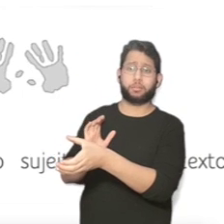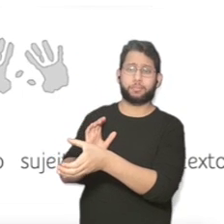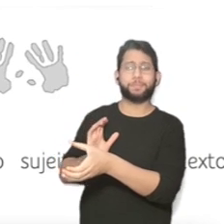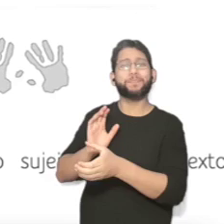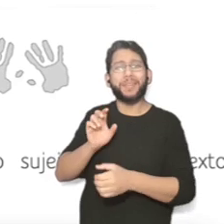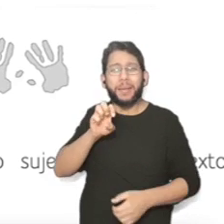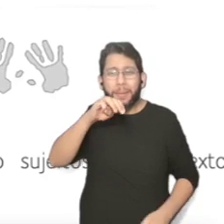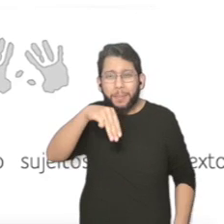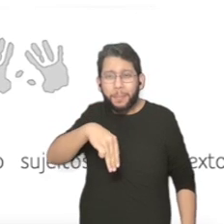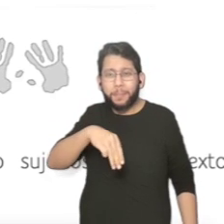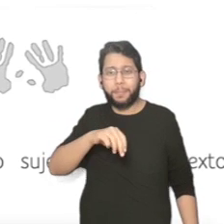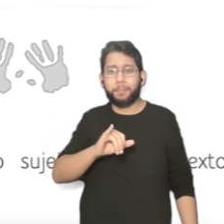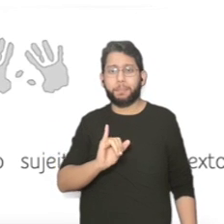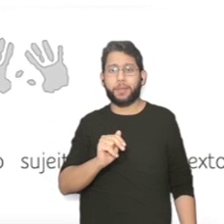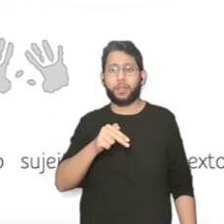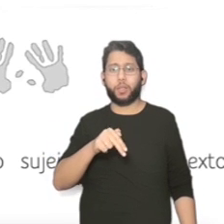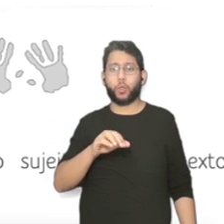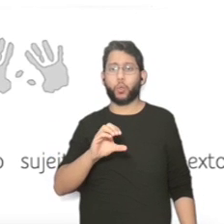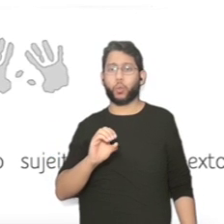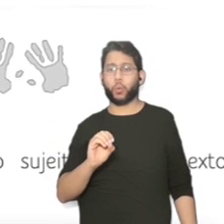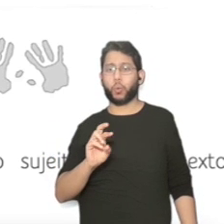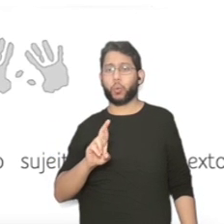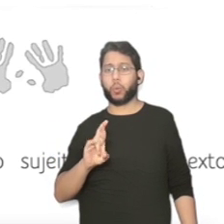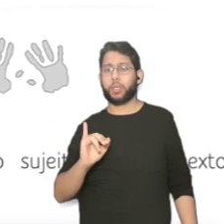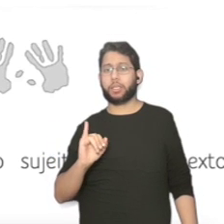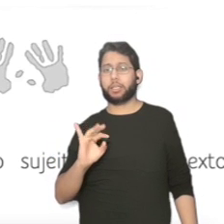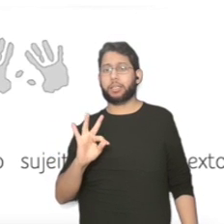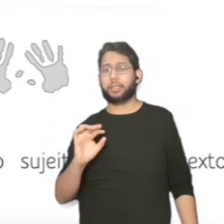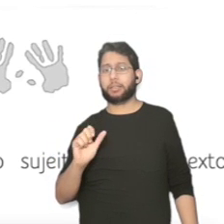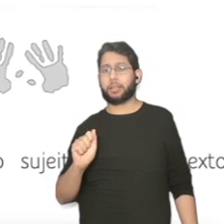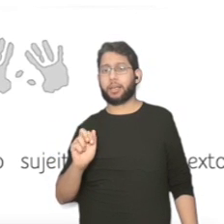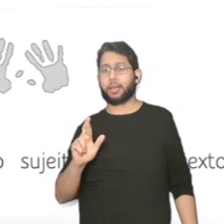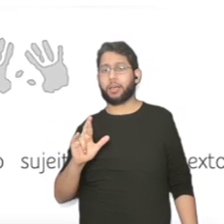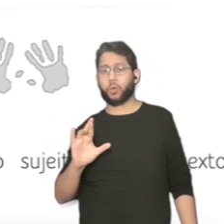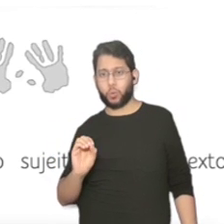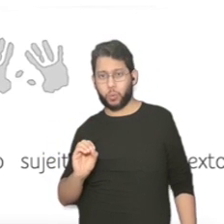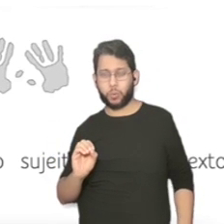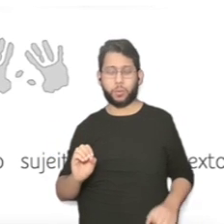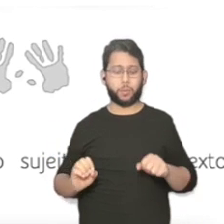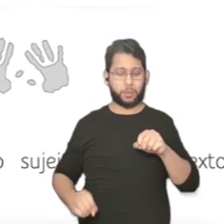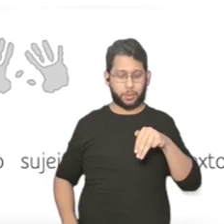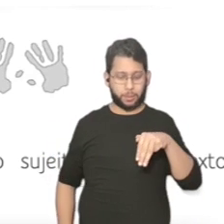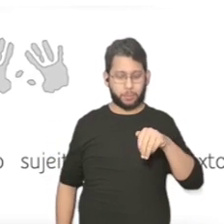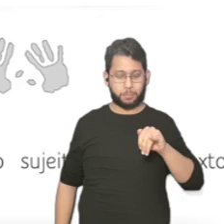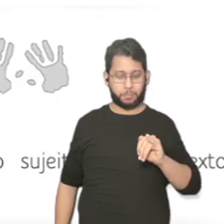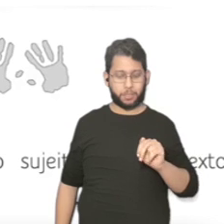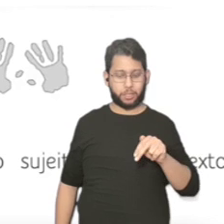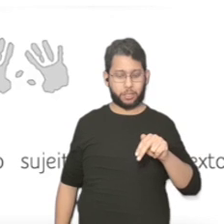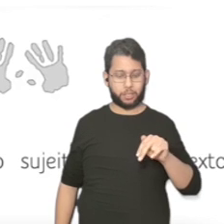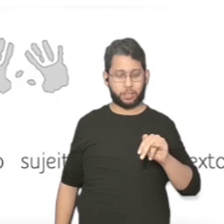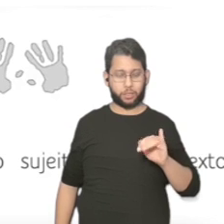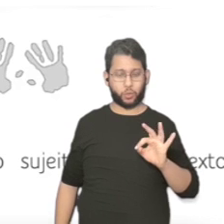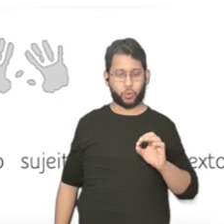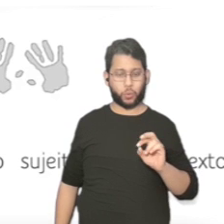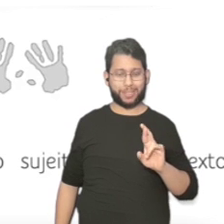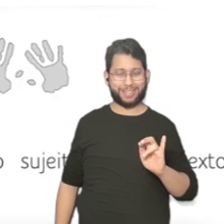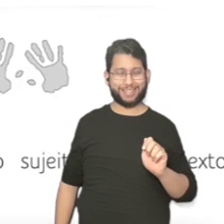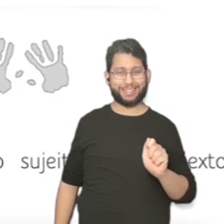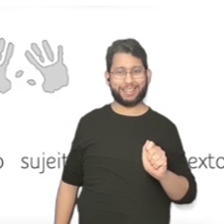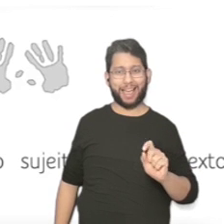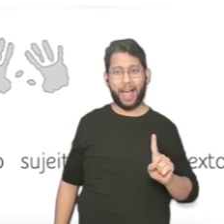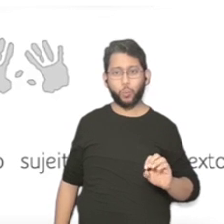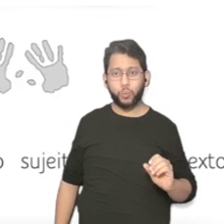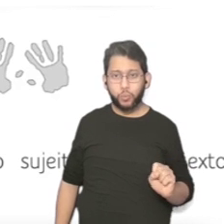minoritarizados. E é muito interessante esse conceito de minoritários e minoritarizados, que eu empresto da professora Marilda Cavalcante da Unicamp,